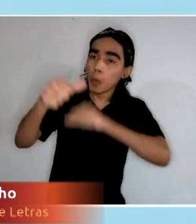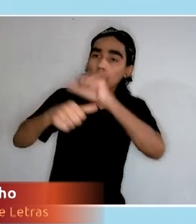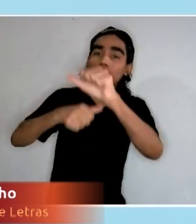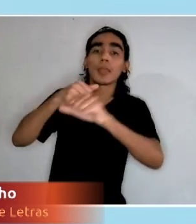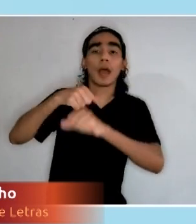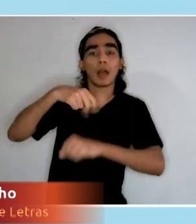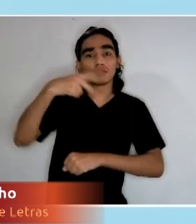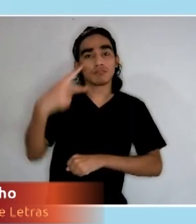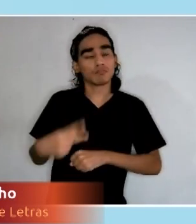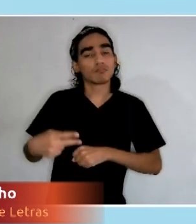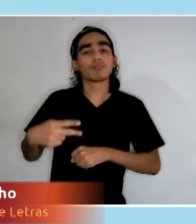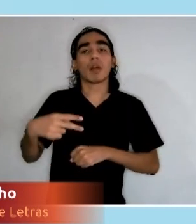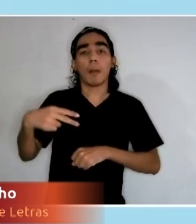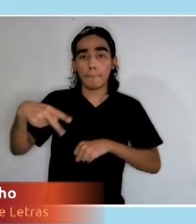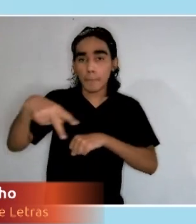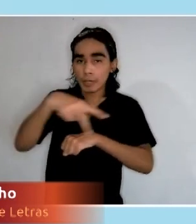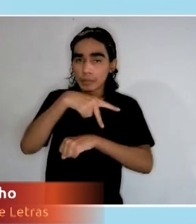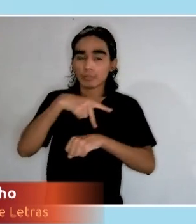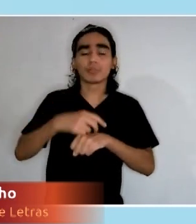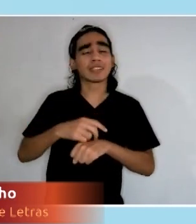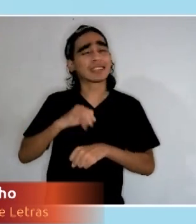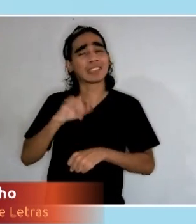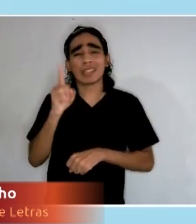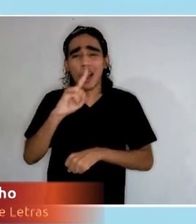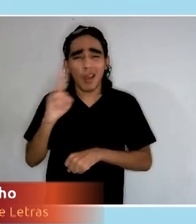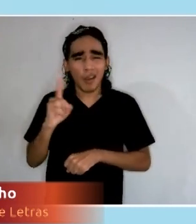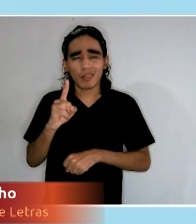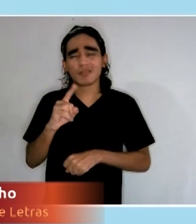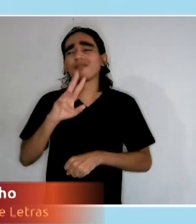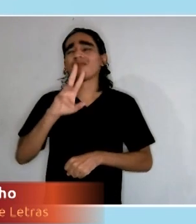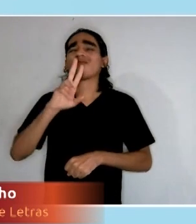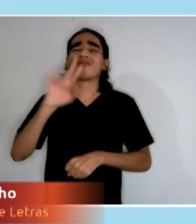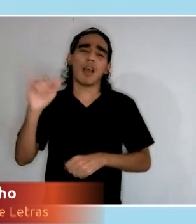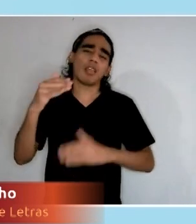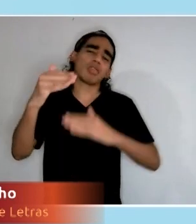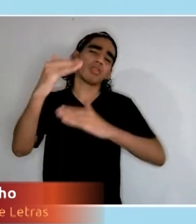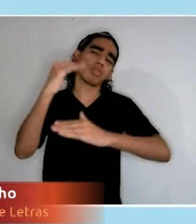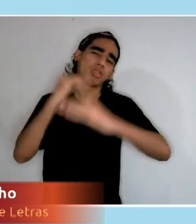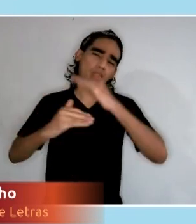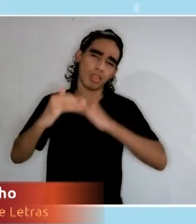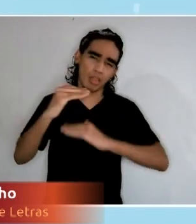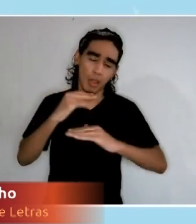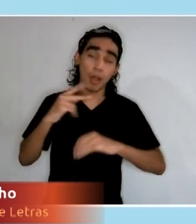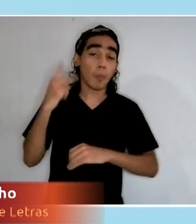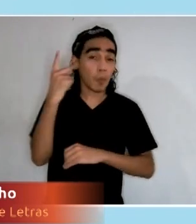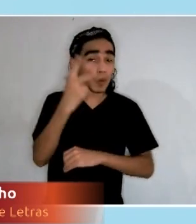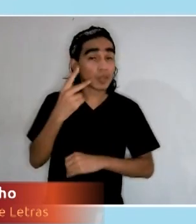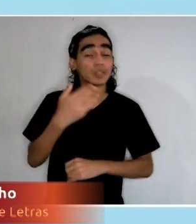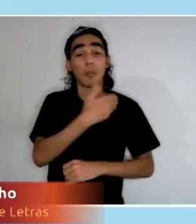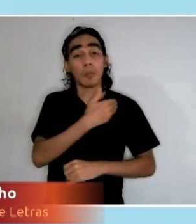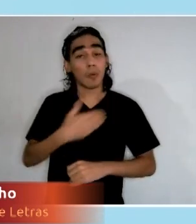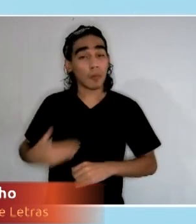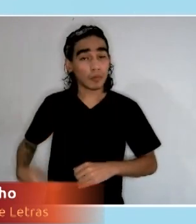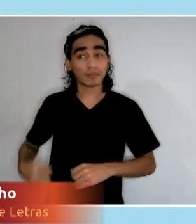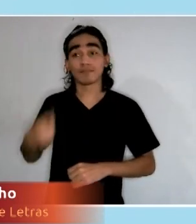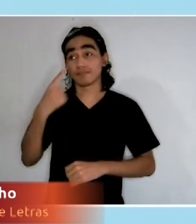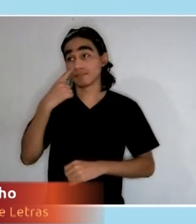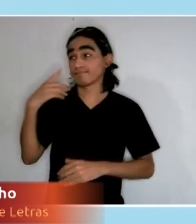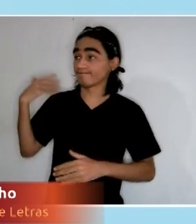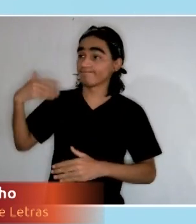não fizer isso, sempre vai acabar tendo retrocessos políticos e de políticas públicas, como se viu nos últimos